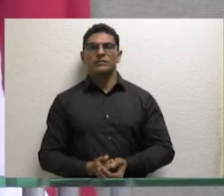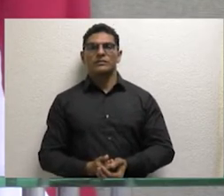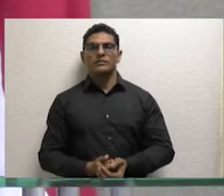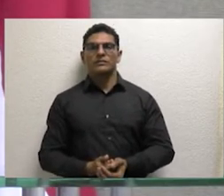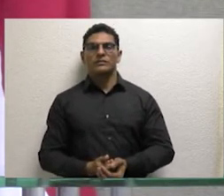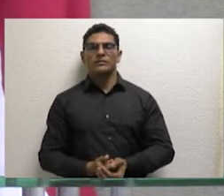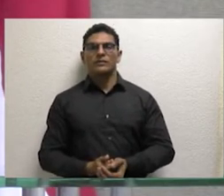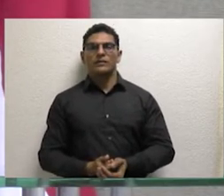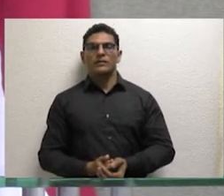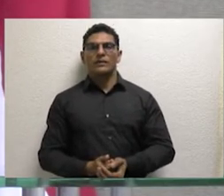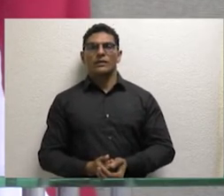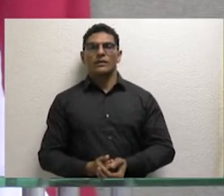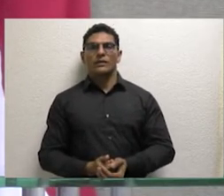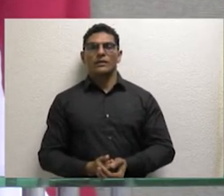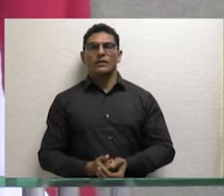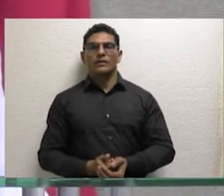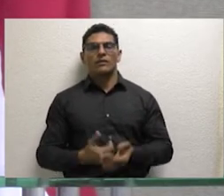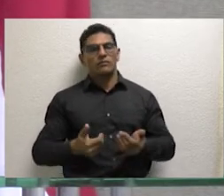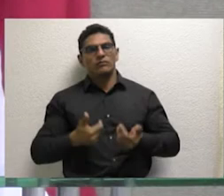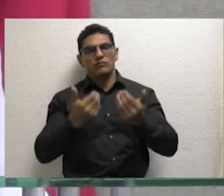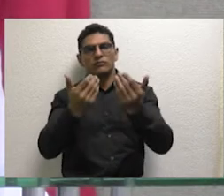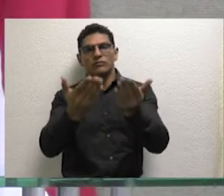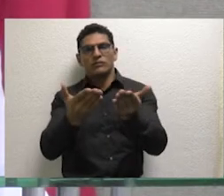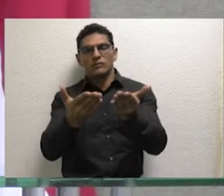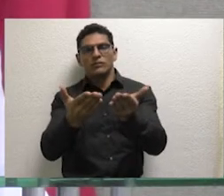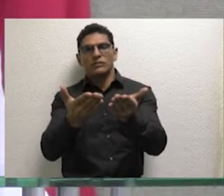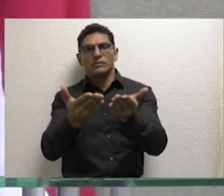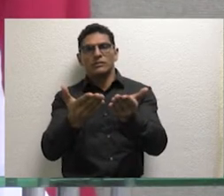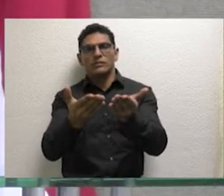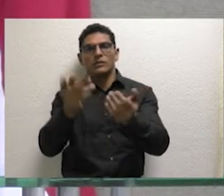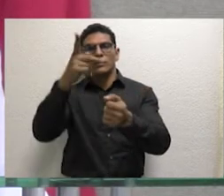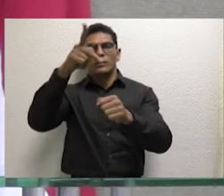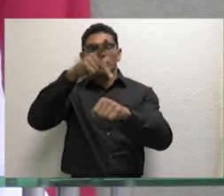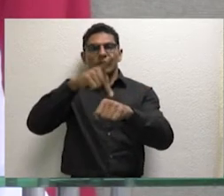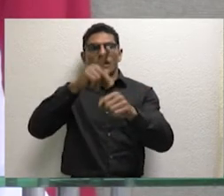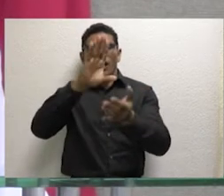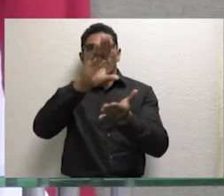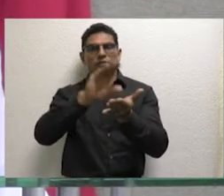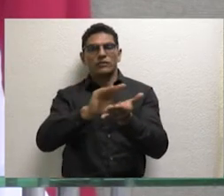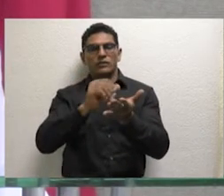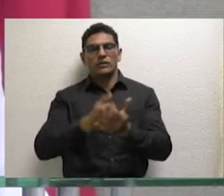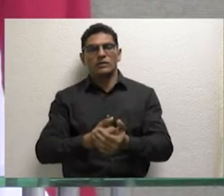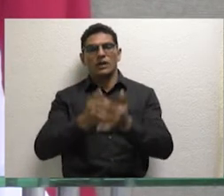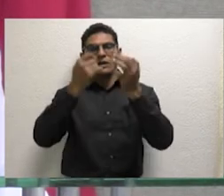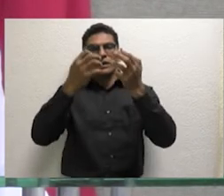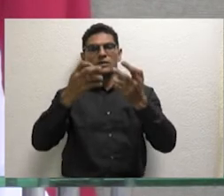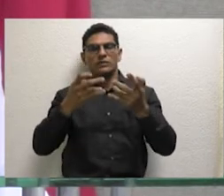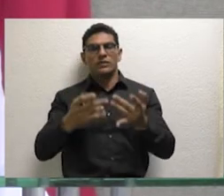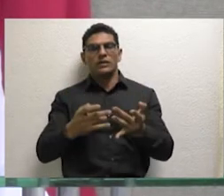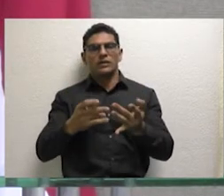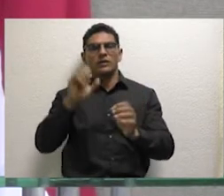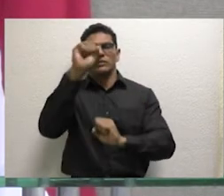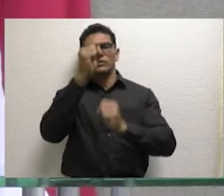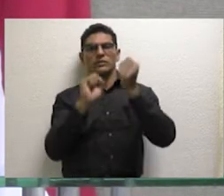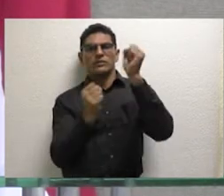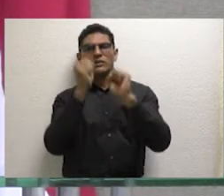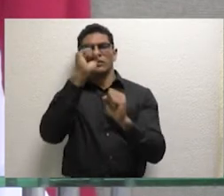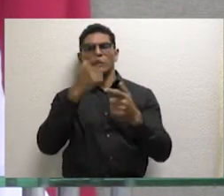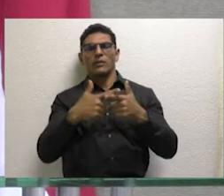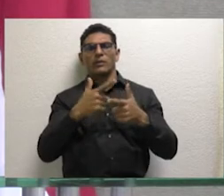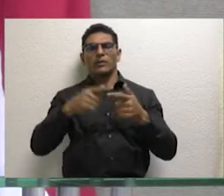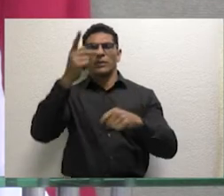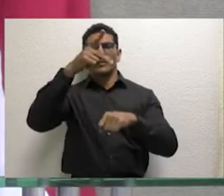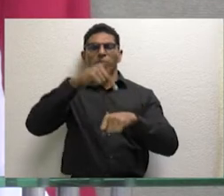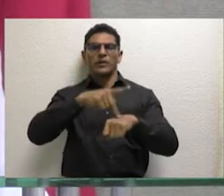oferecer alguns dizem oferecer para o país aí fala que o modelo Zona Franca é um peso para o país